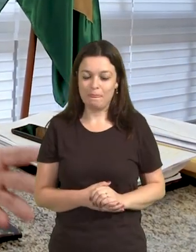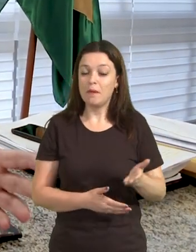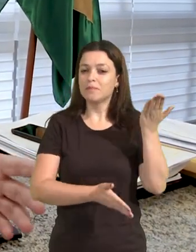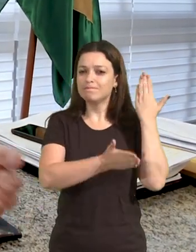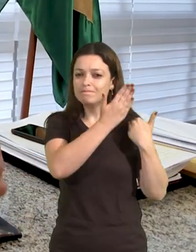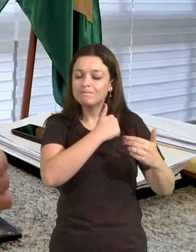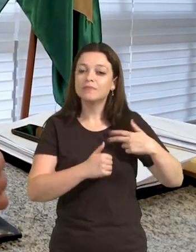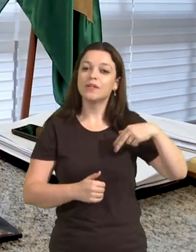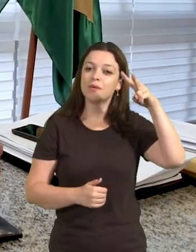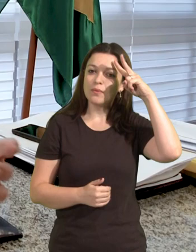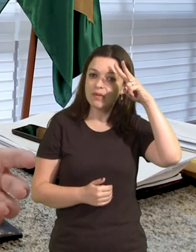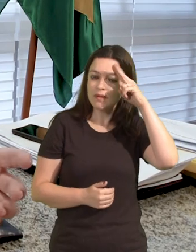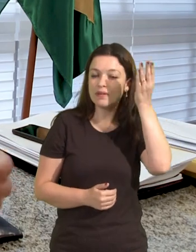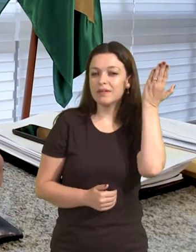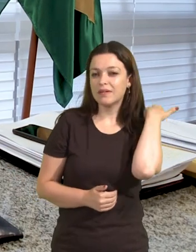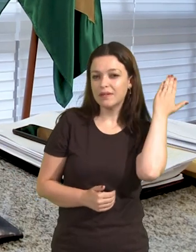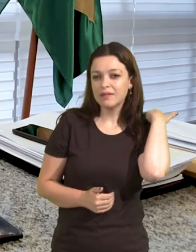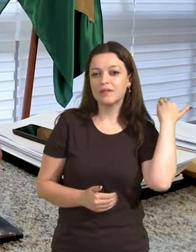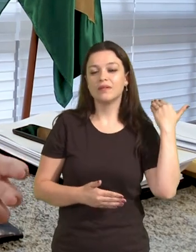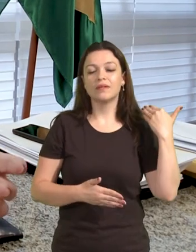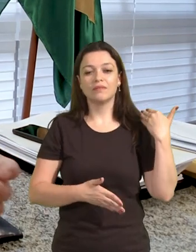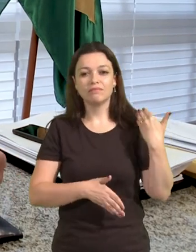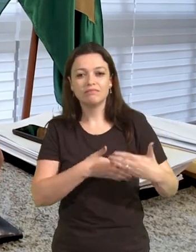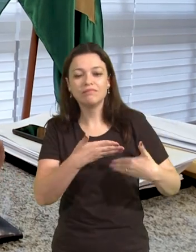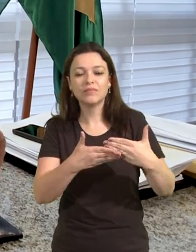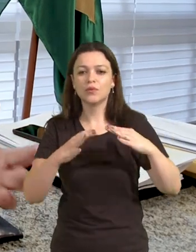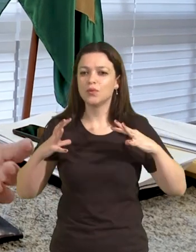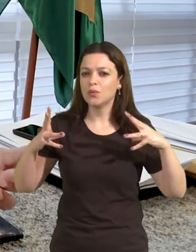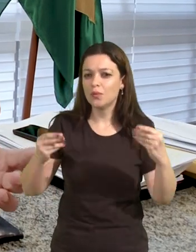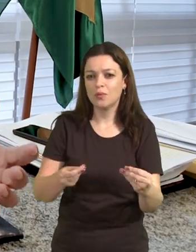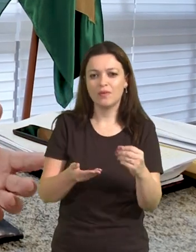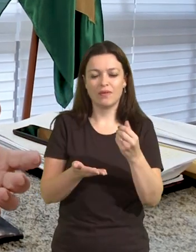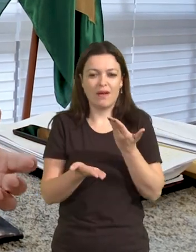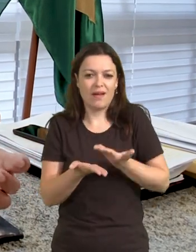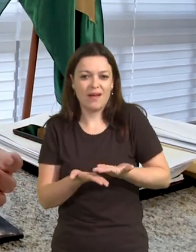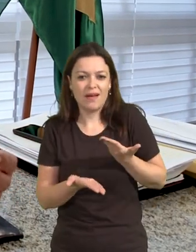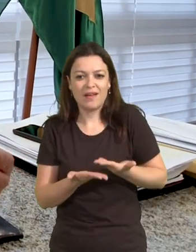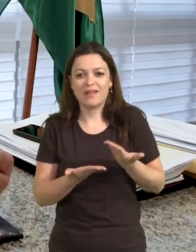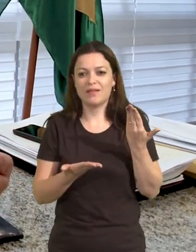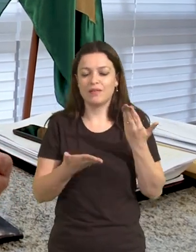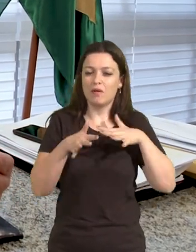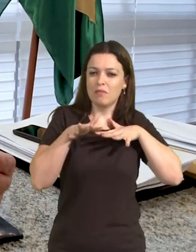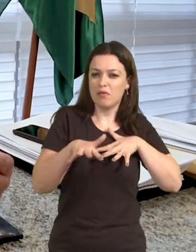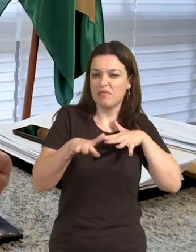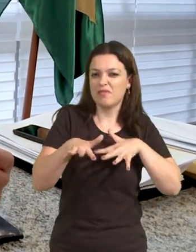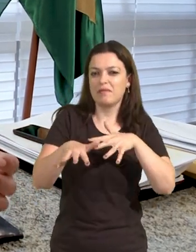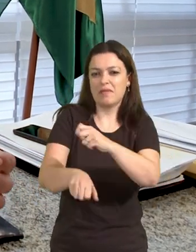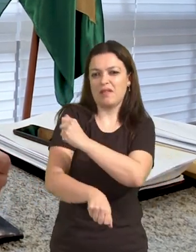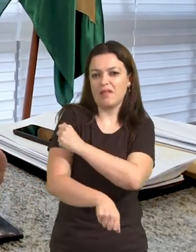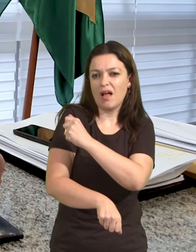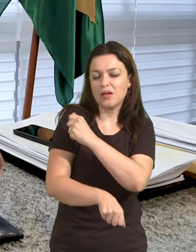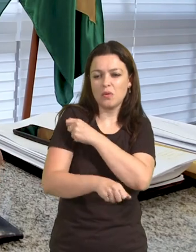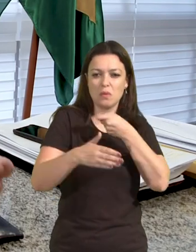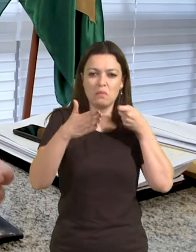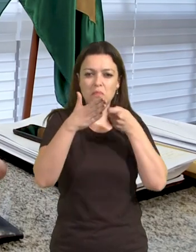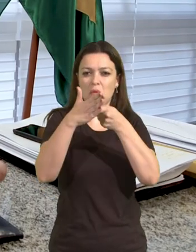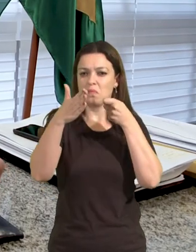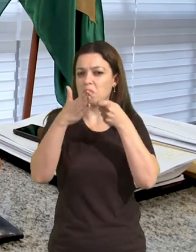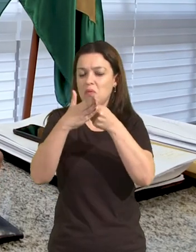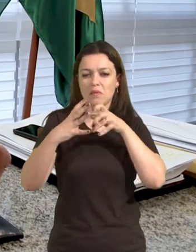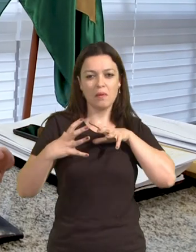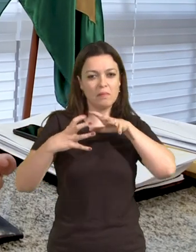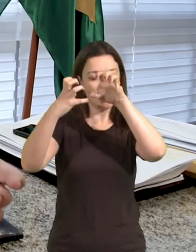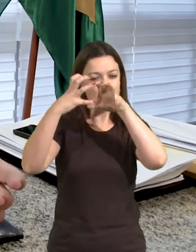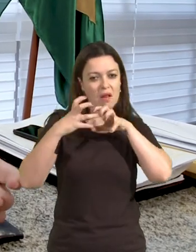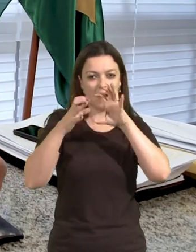Lembro-me muito bem dessa época, lembro-me muito bem de tudo o que fizemos, a época de movimento estudantil, época de